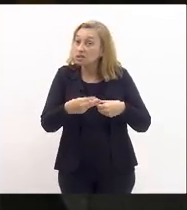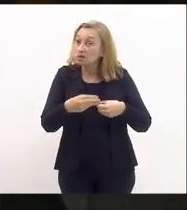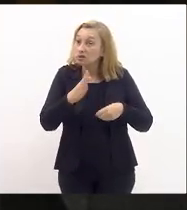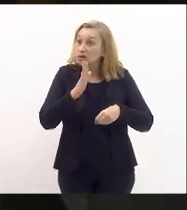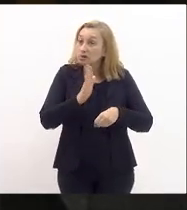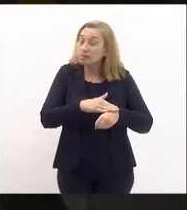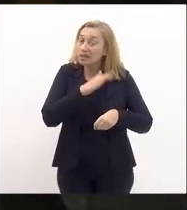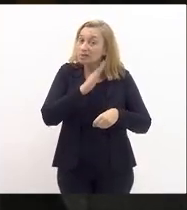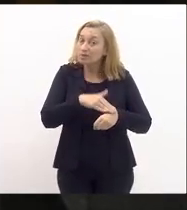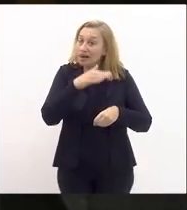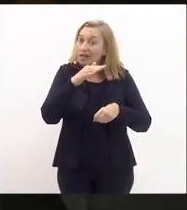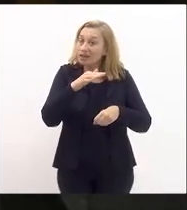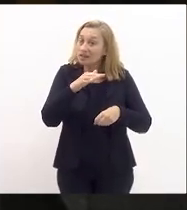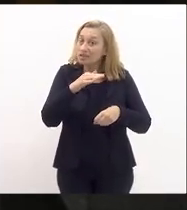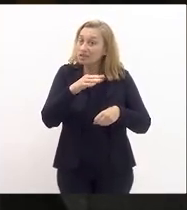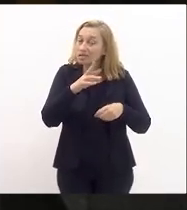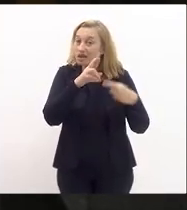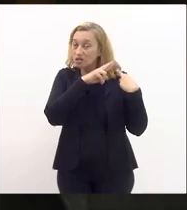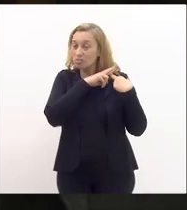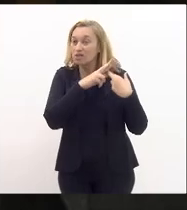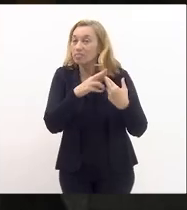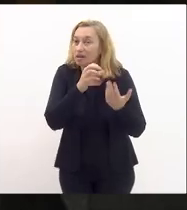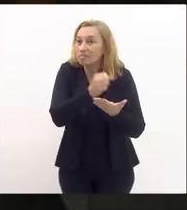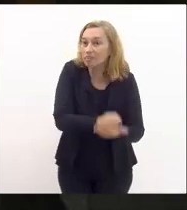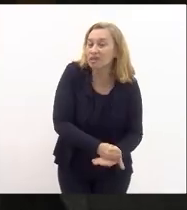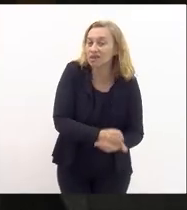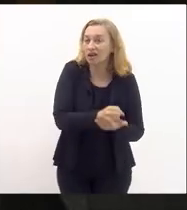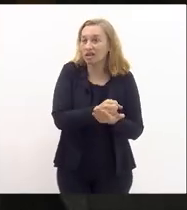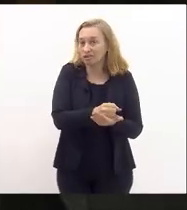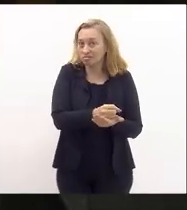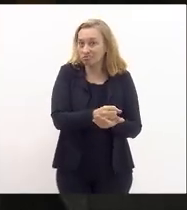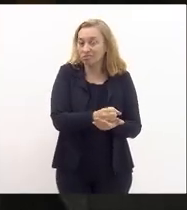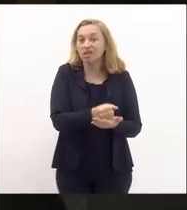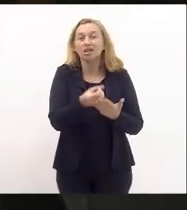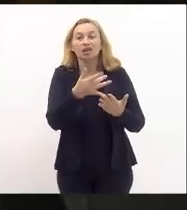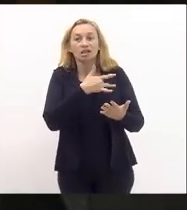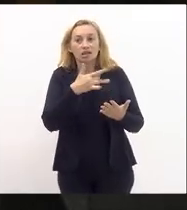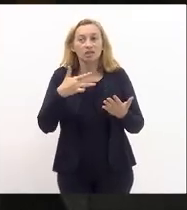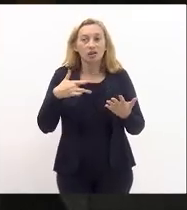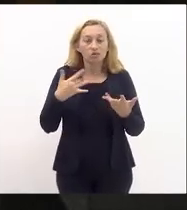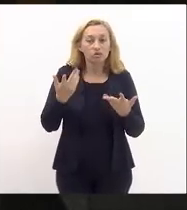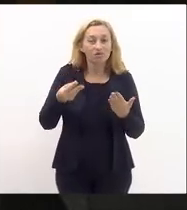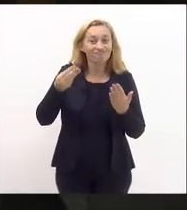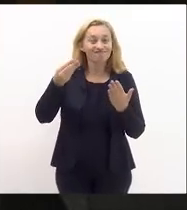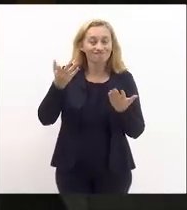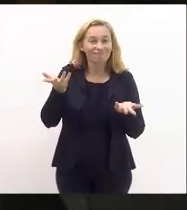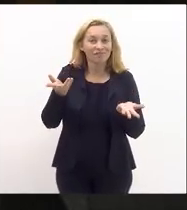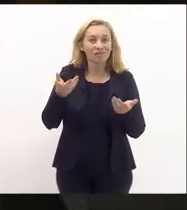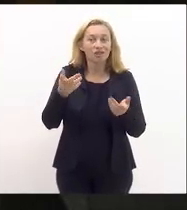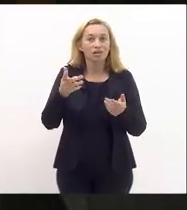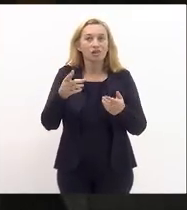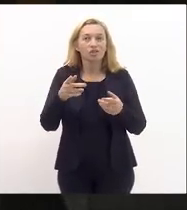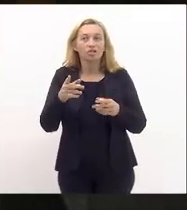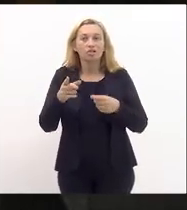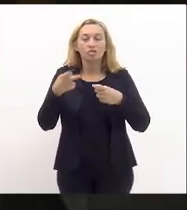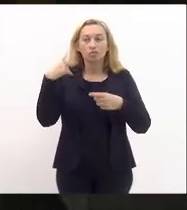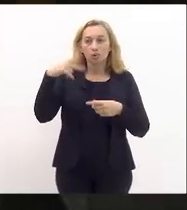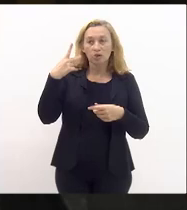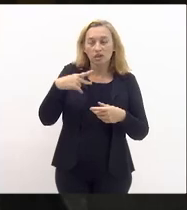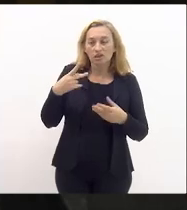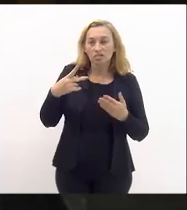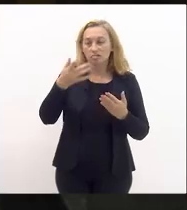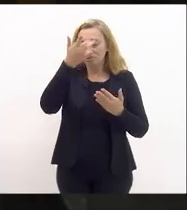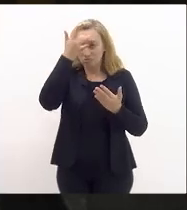mais sobrecarregados no financiamento da política de saúde mental, fazendo com que, em especial, a rede de